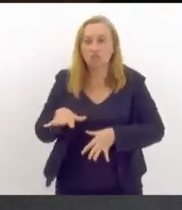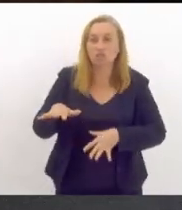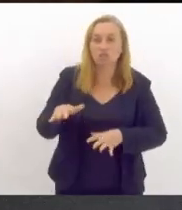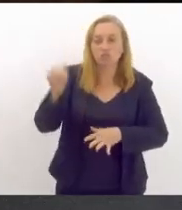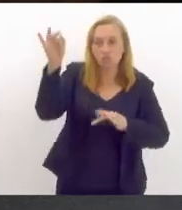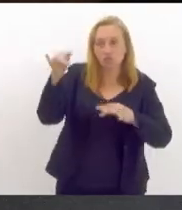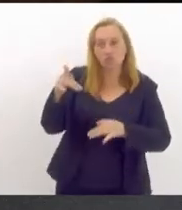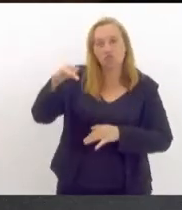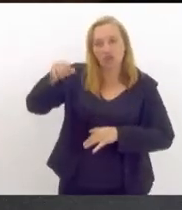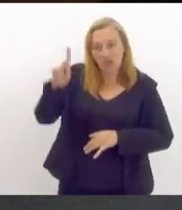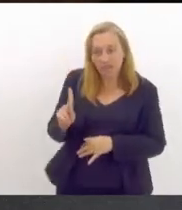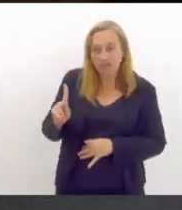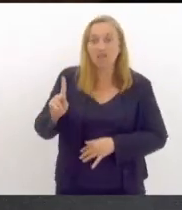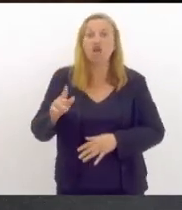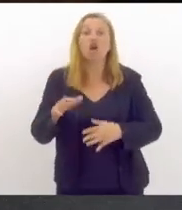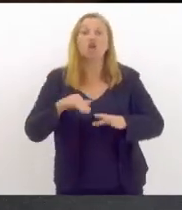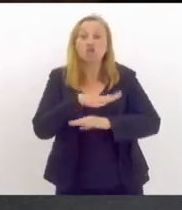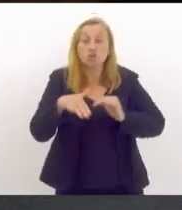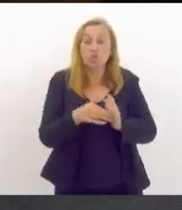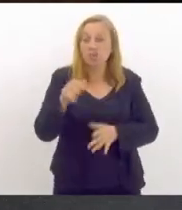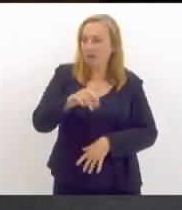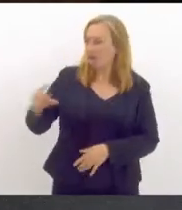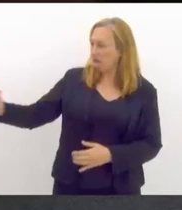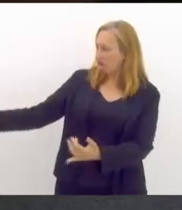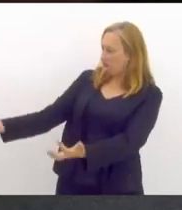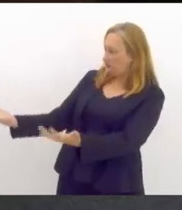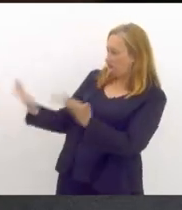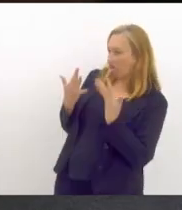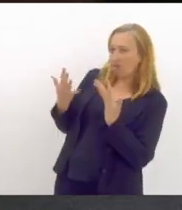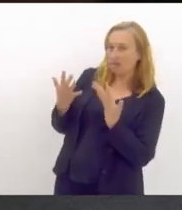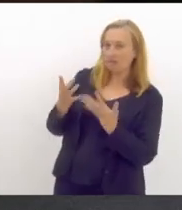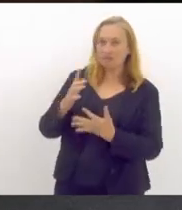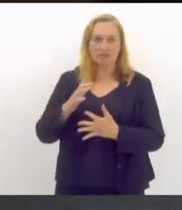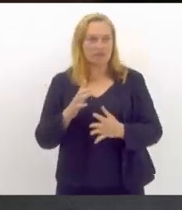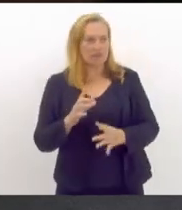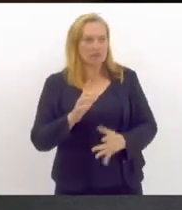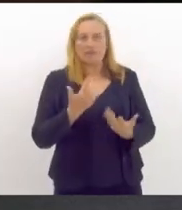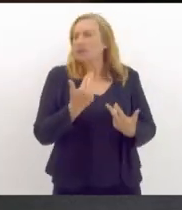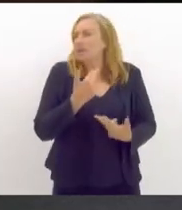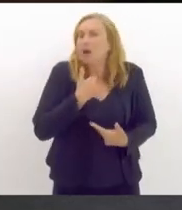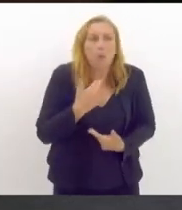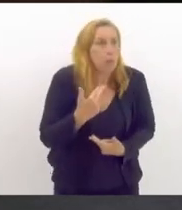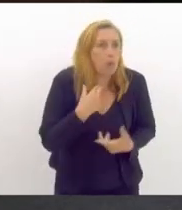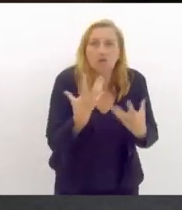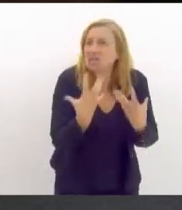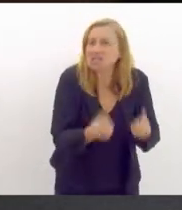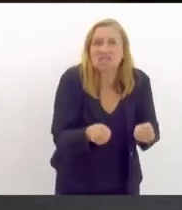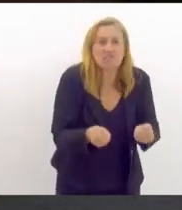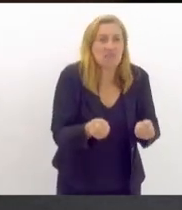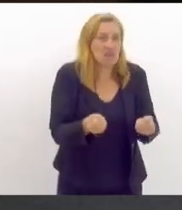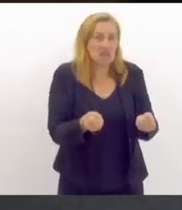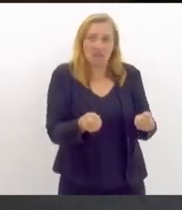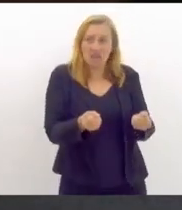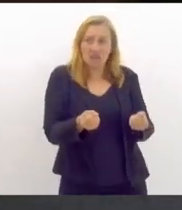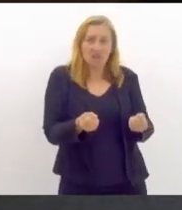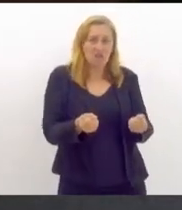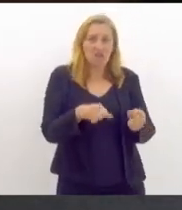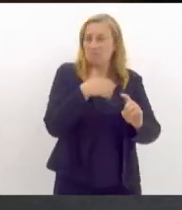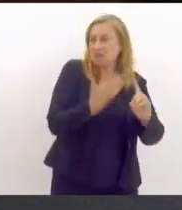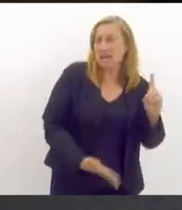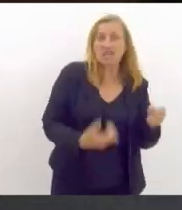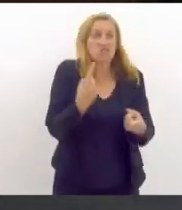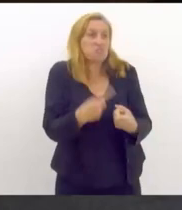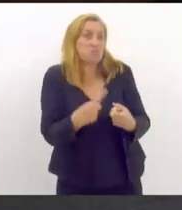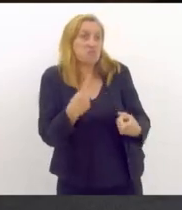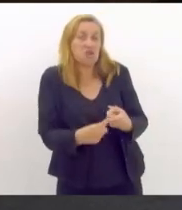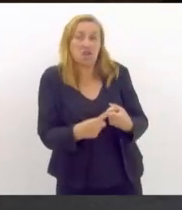vieram você ferrando aqui dizendo que o homenageado não poderia fazer jus aquela homenagem porque